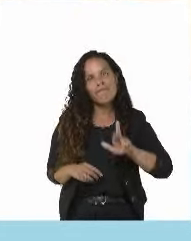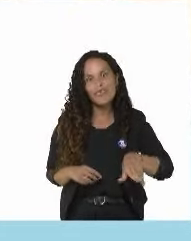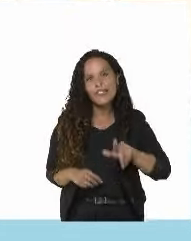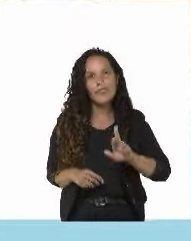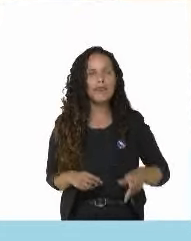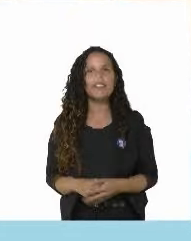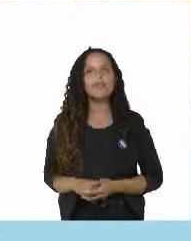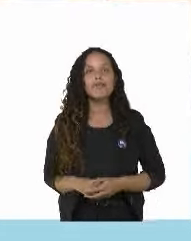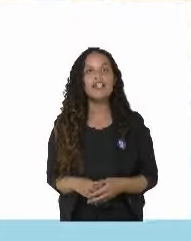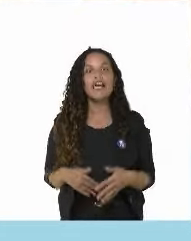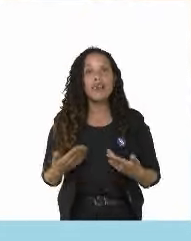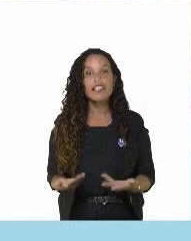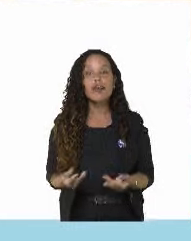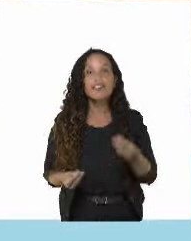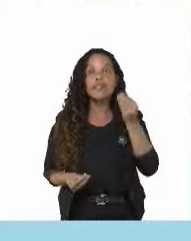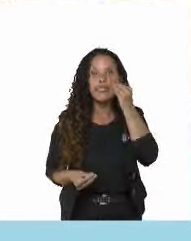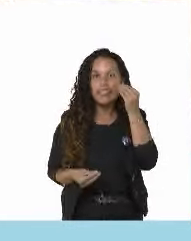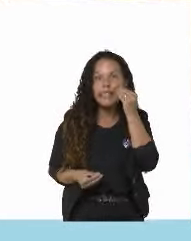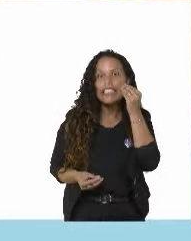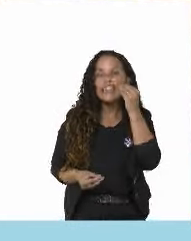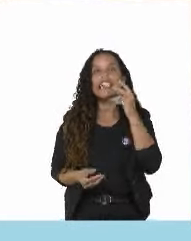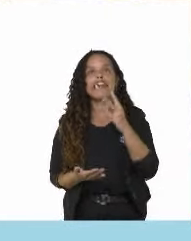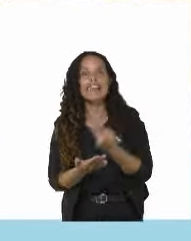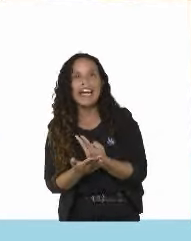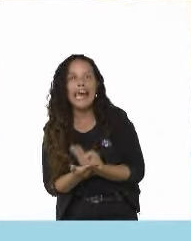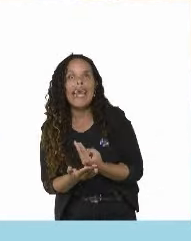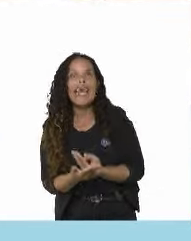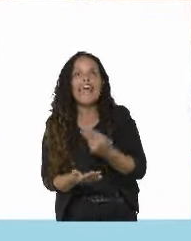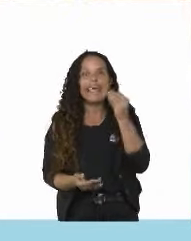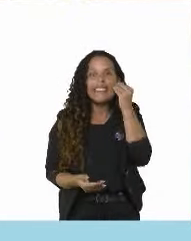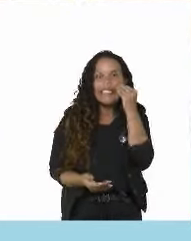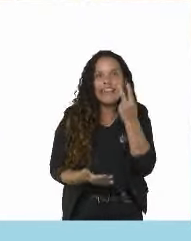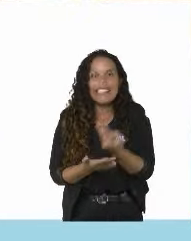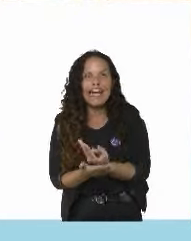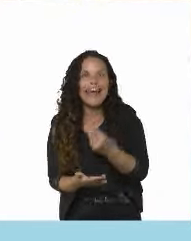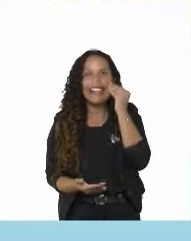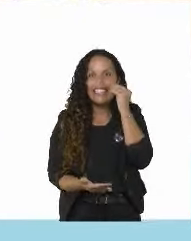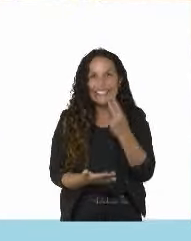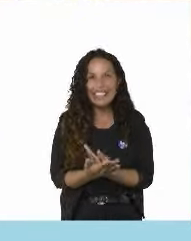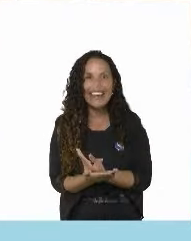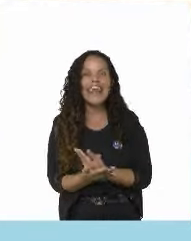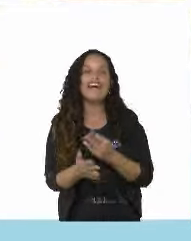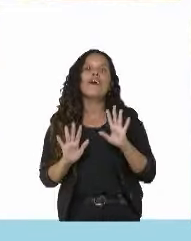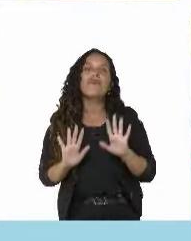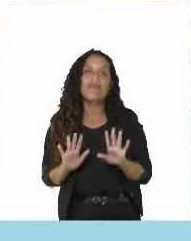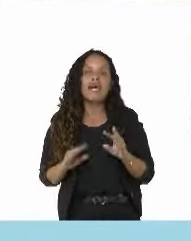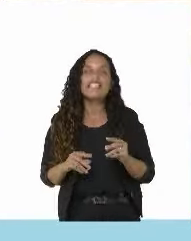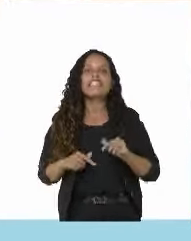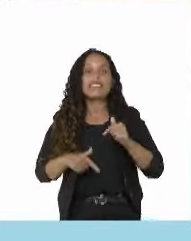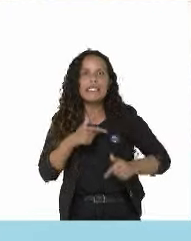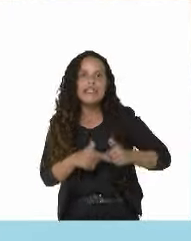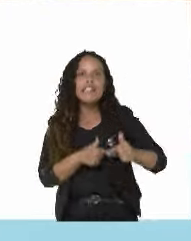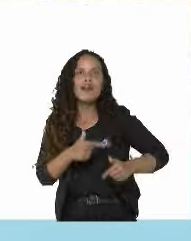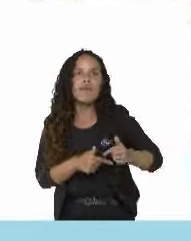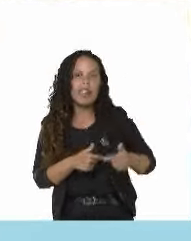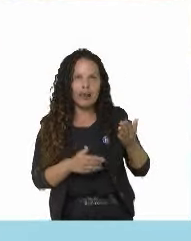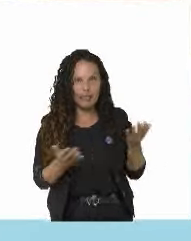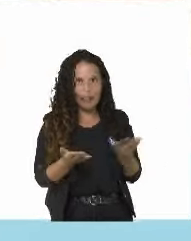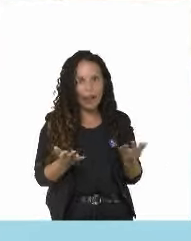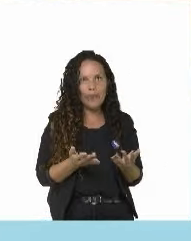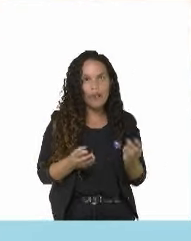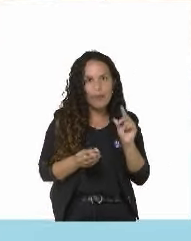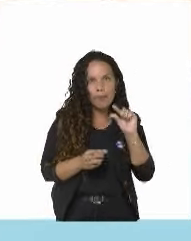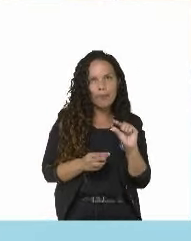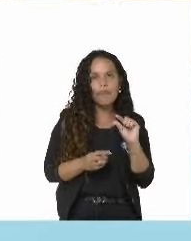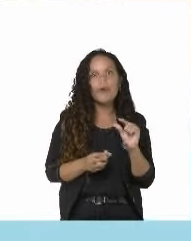Então, assim, é muita tentativa e erro, tentativa e erro, tentativa e erro. É, eu estou trabalhando recentemente agora com um cliente, eu também